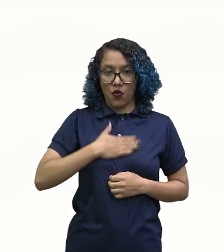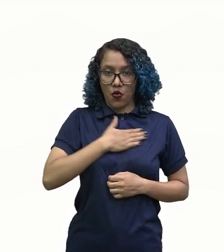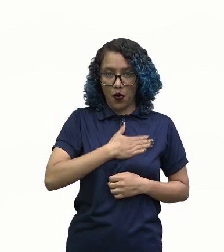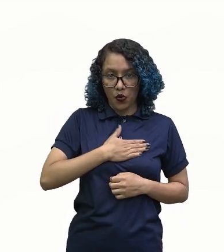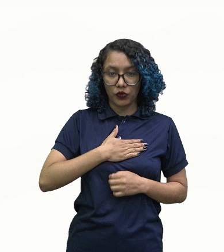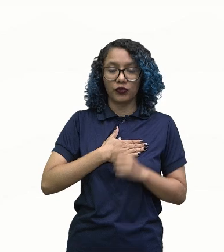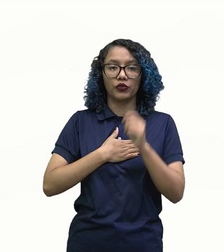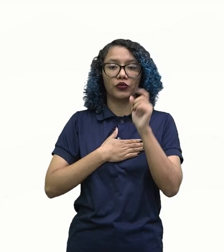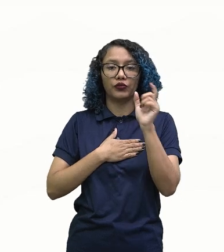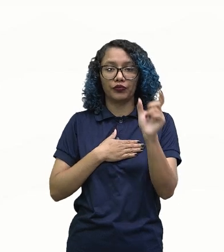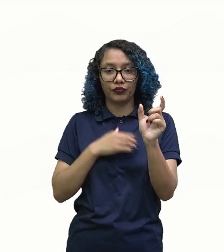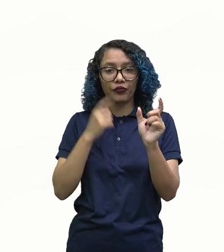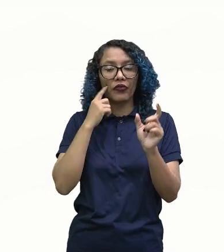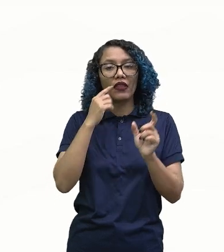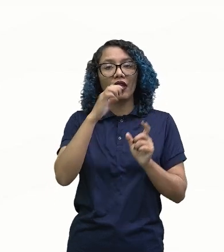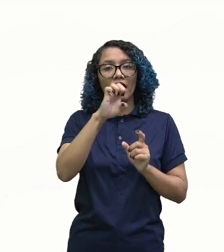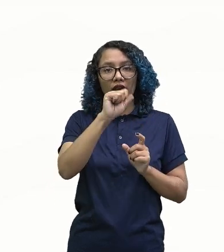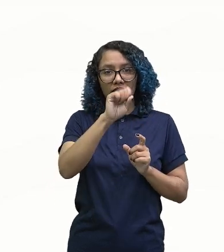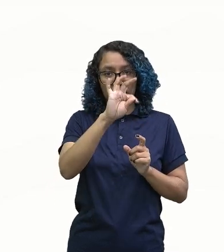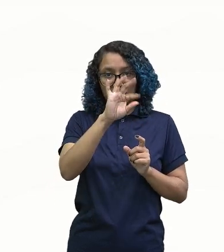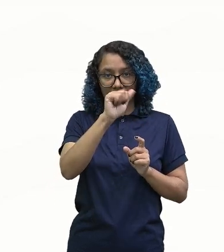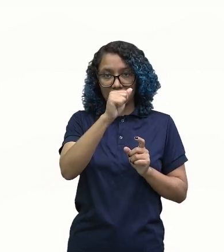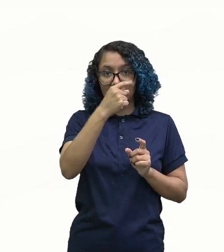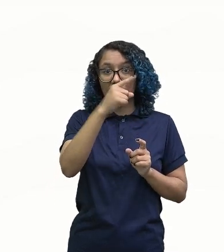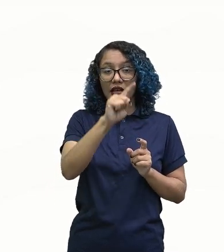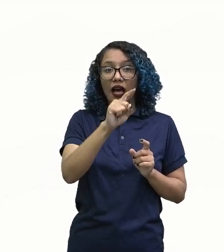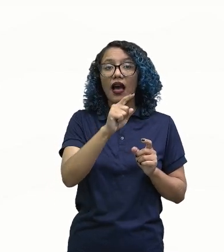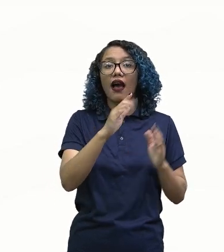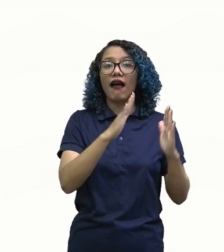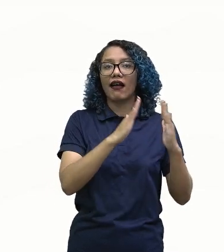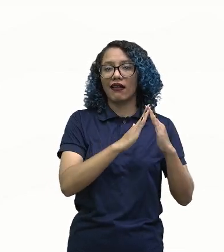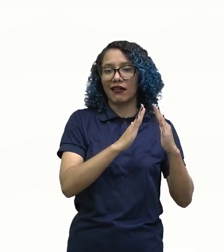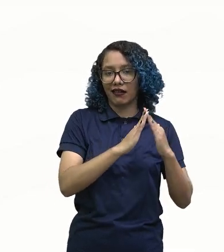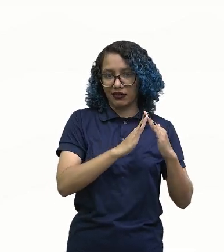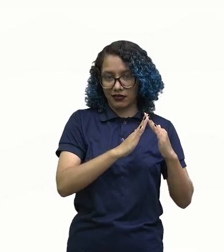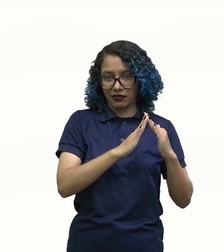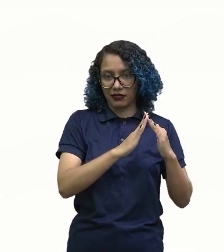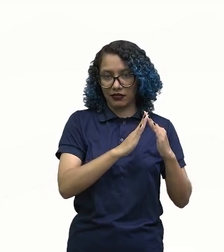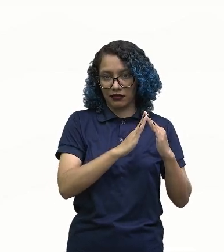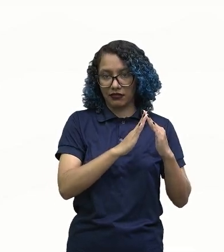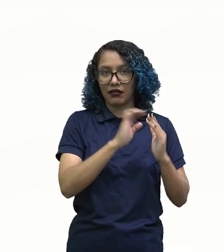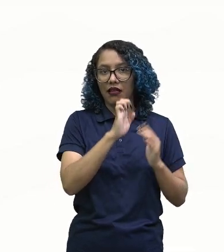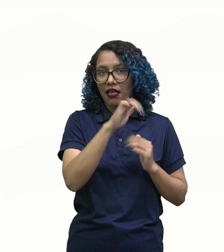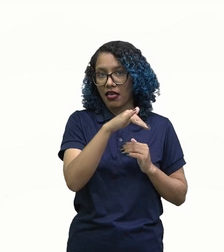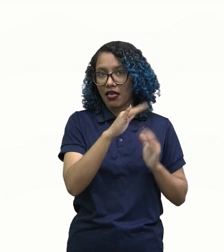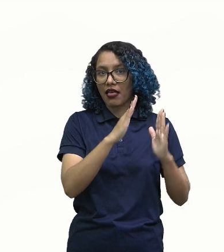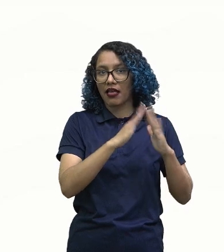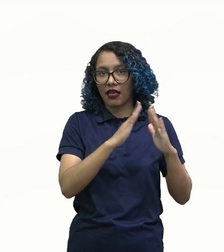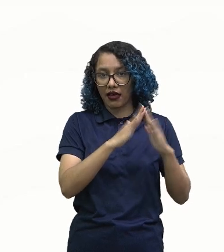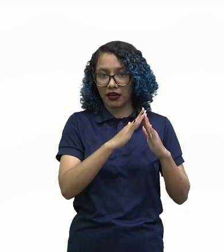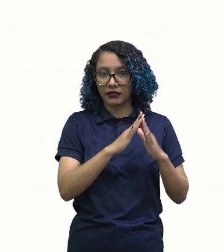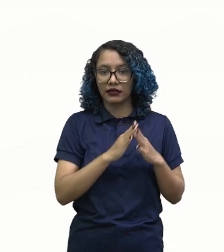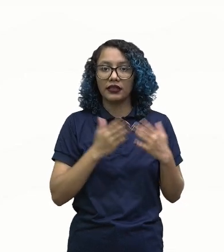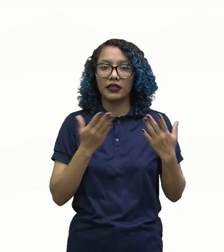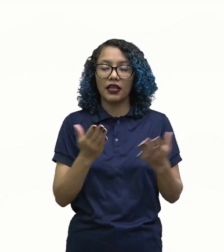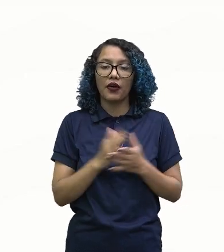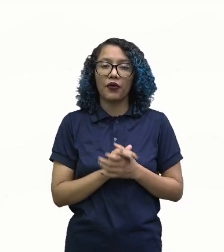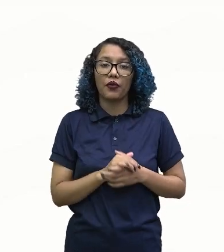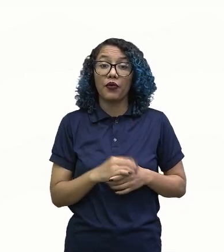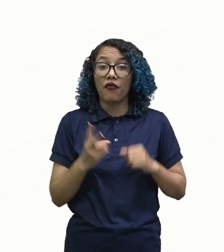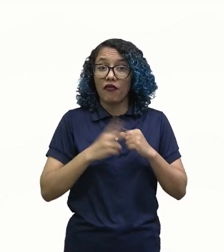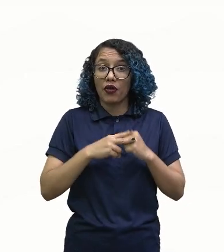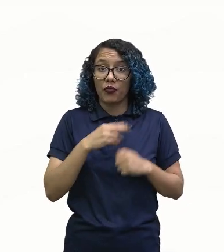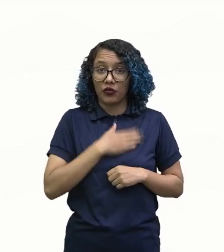está em casa. Então, eu falei ali acima que o verbo gostar